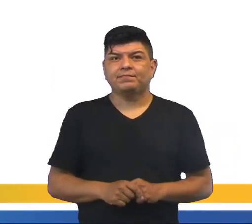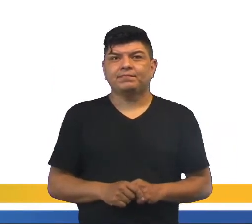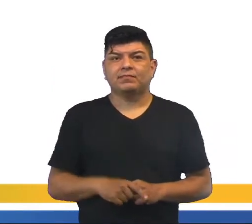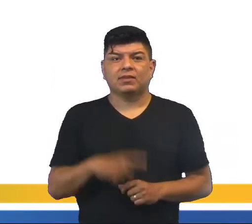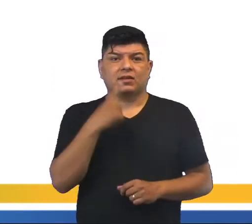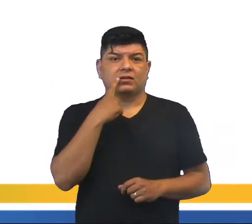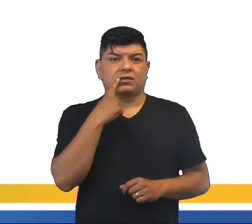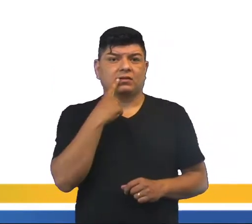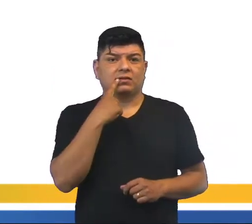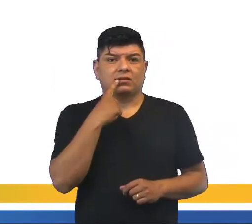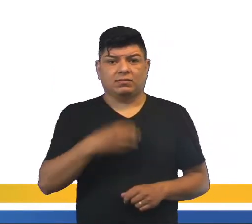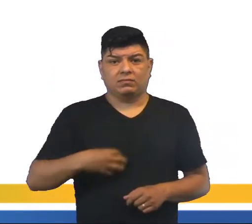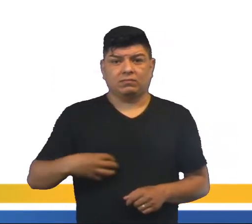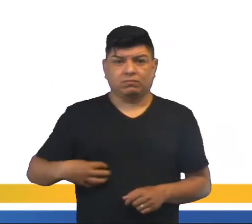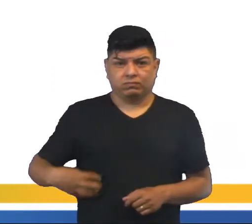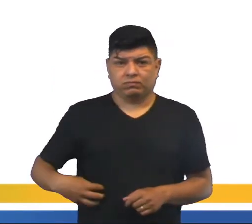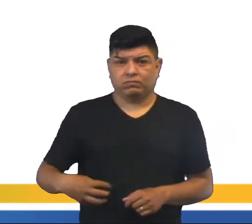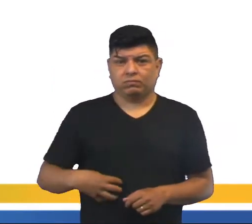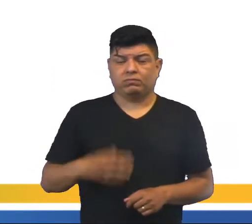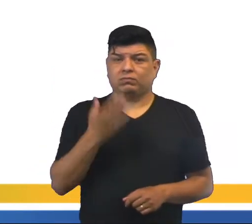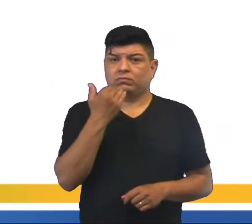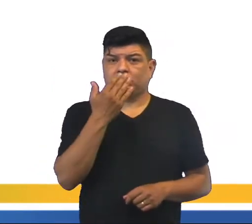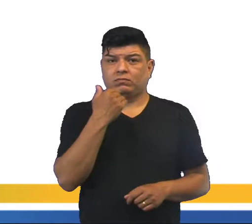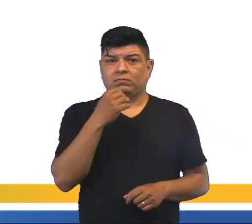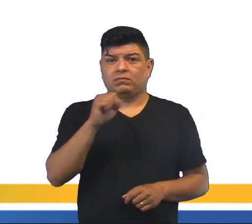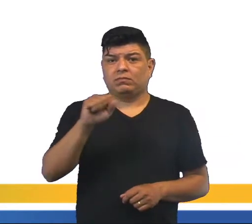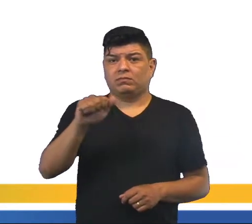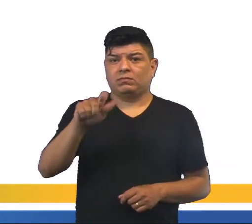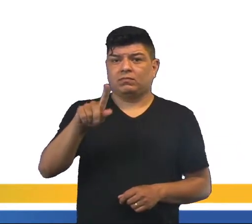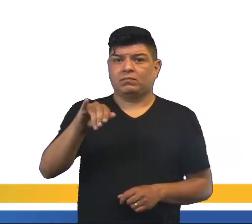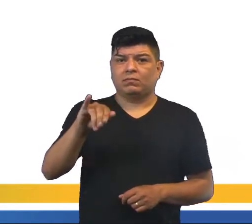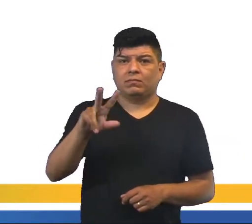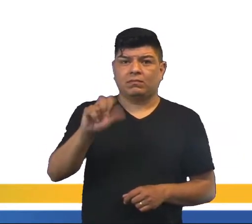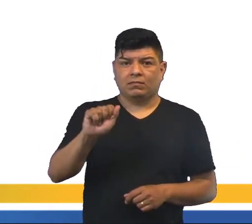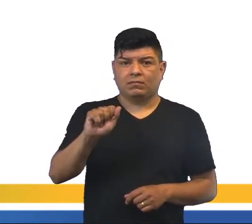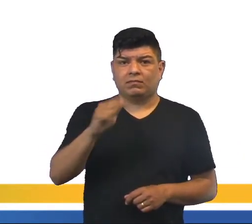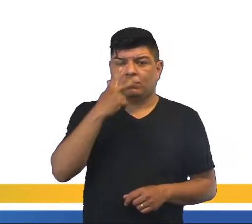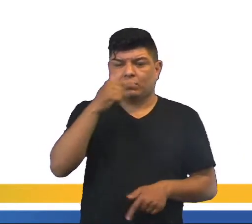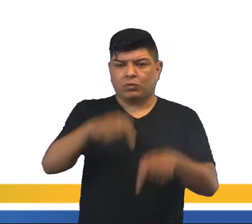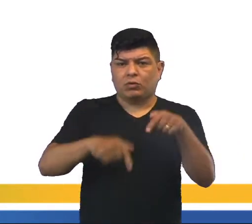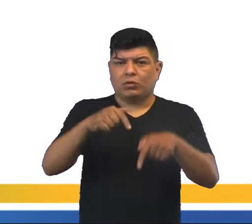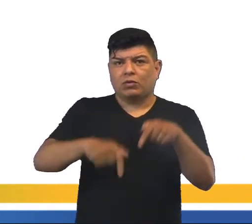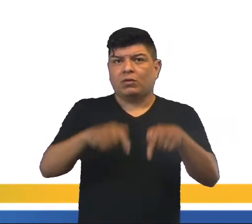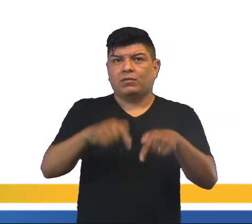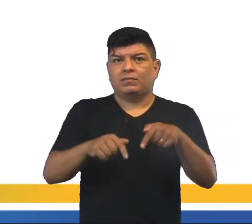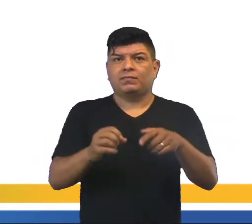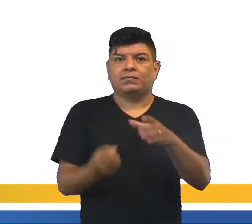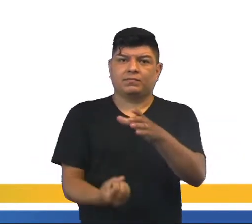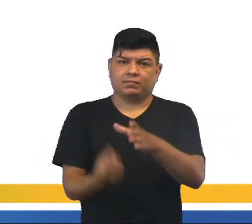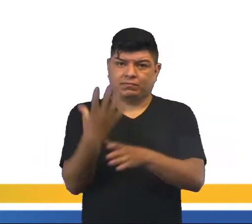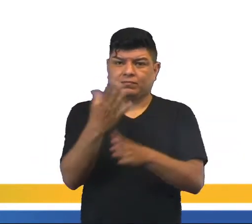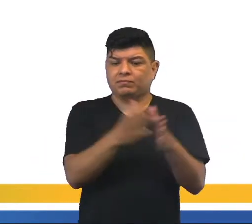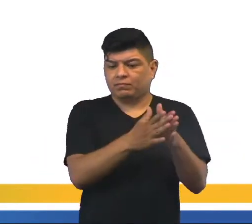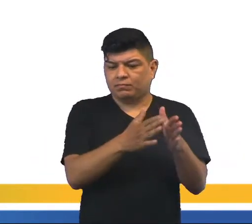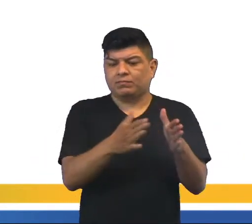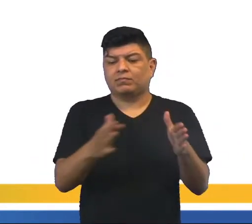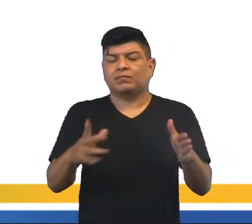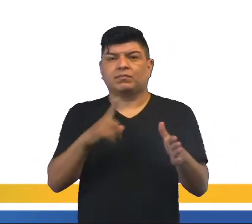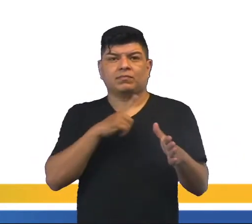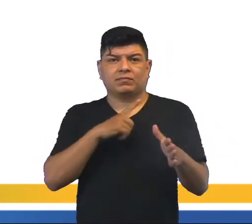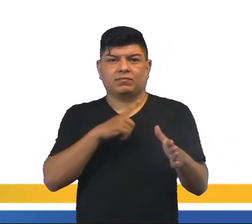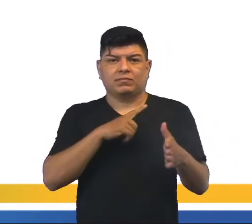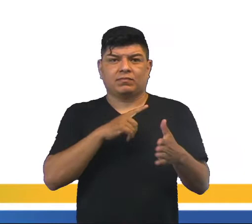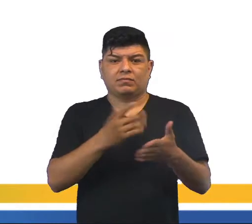Boca, digestão, alimento, saliva, ação química, né? Porque o alimento vai passar por essa ação química